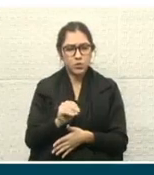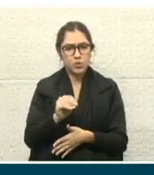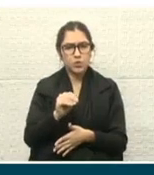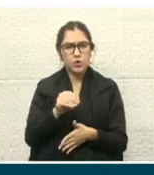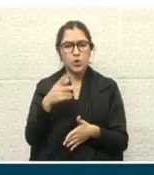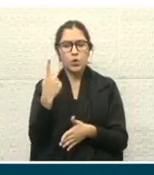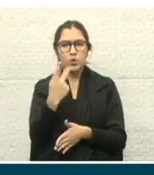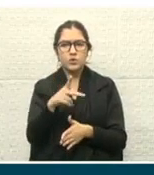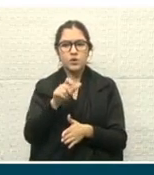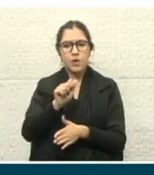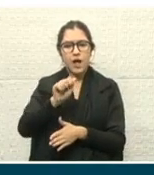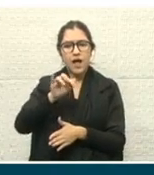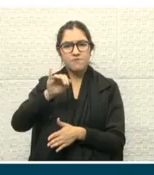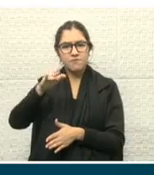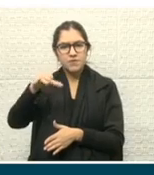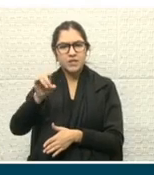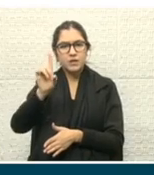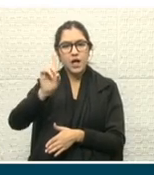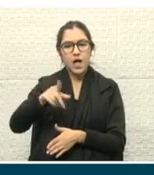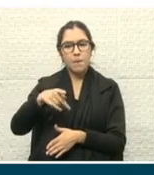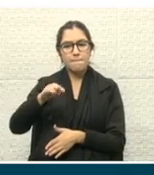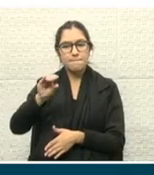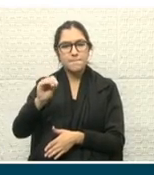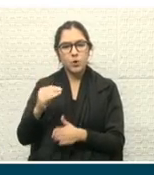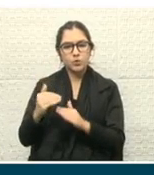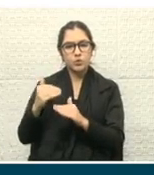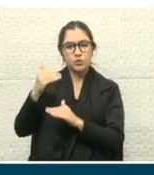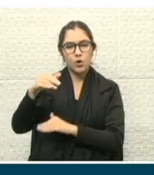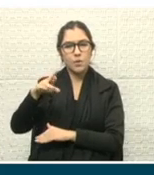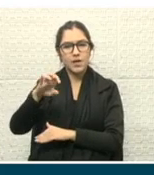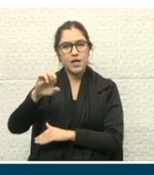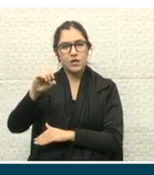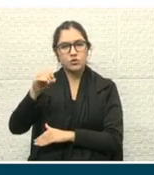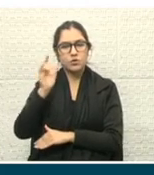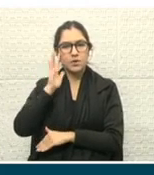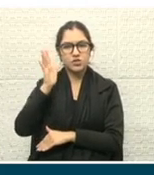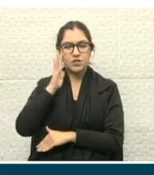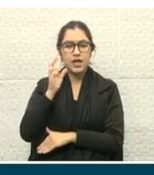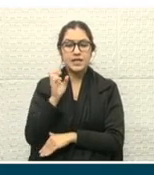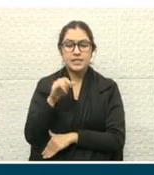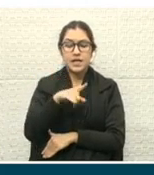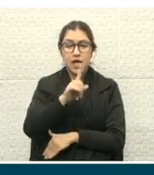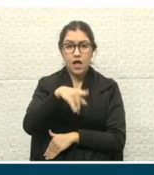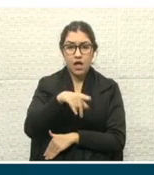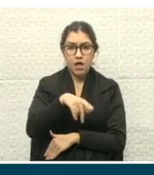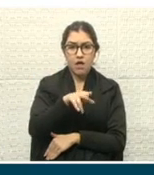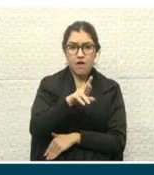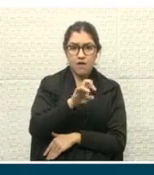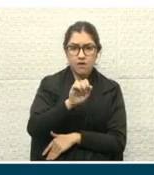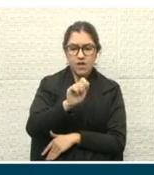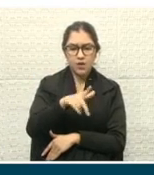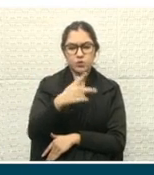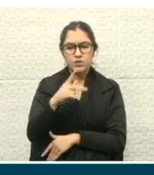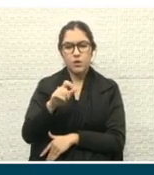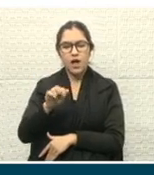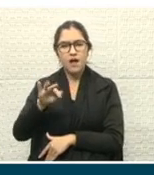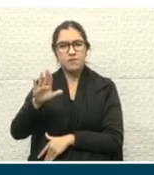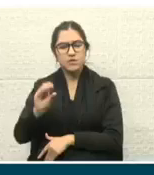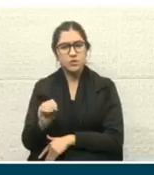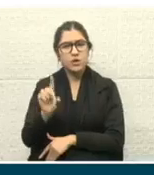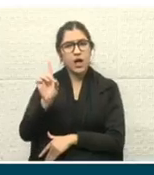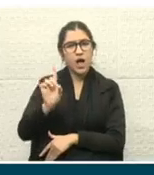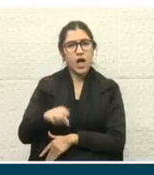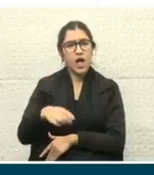o seu afixo será um ponto sobre o eixo imaginário. E se ele for real, o seu afixo será um